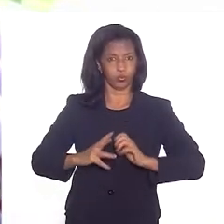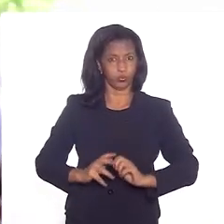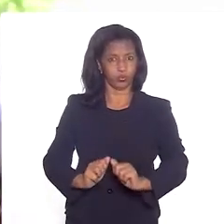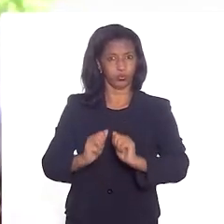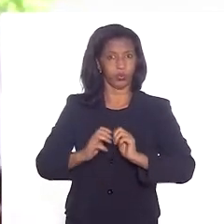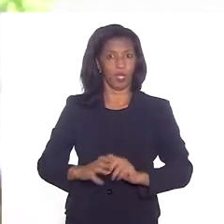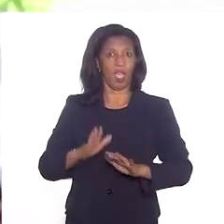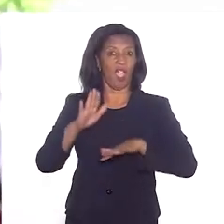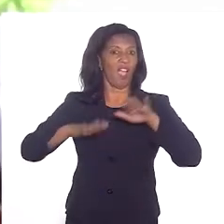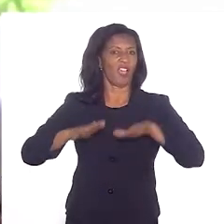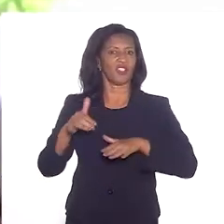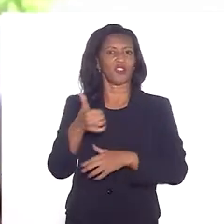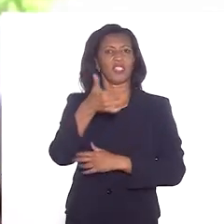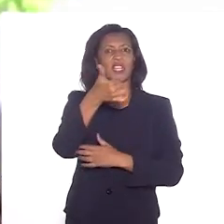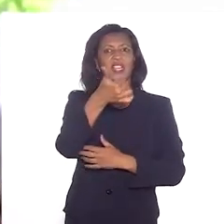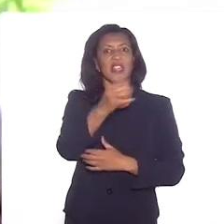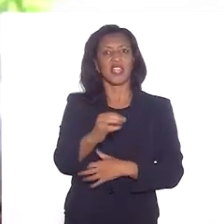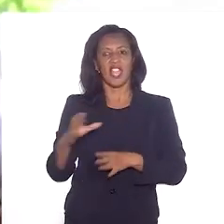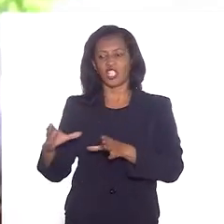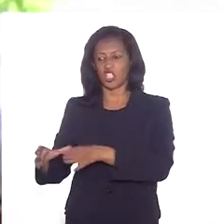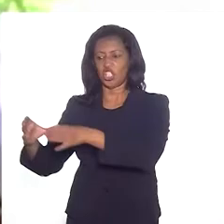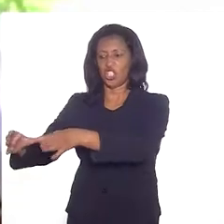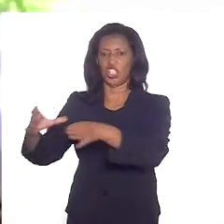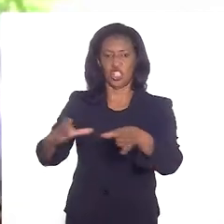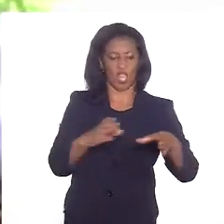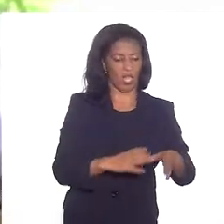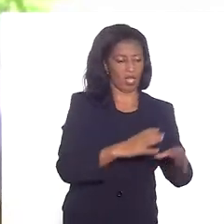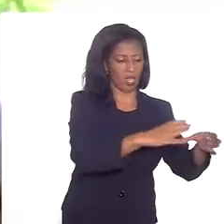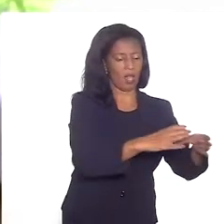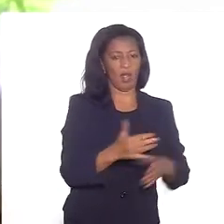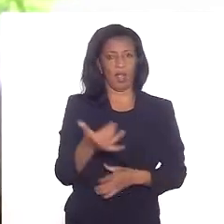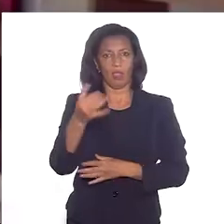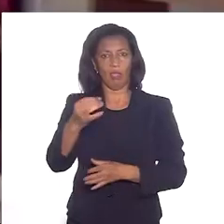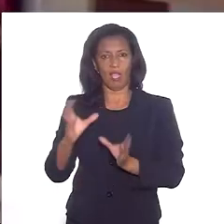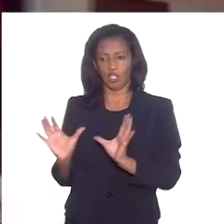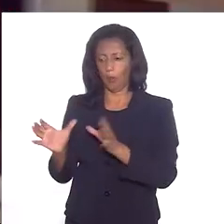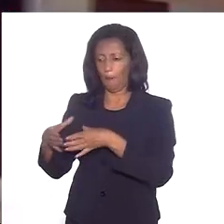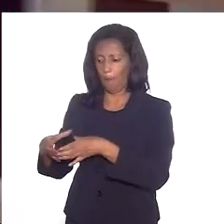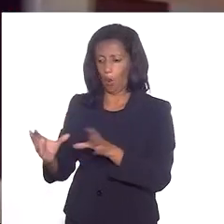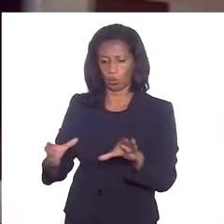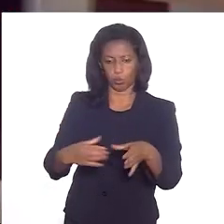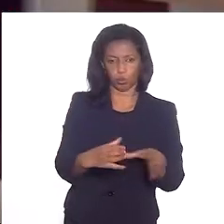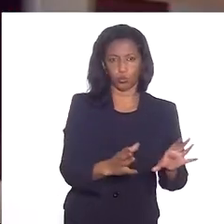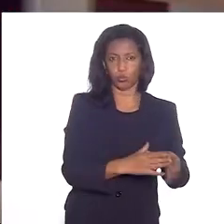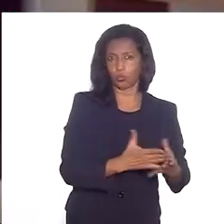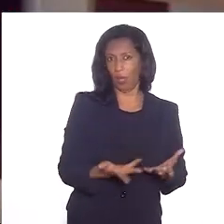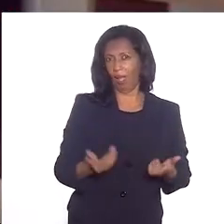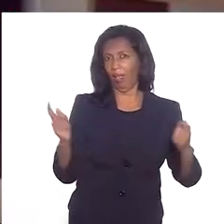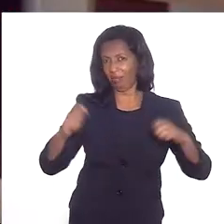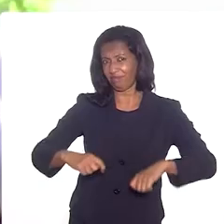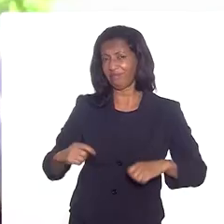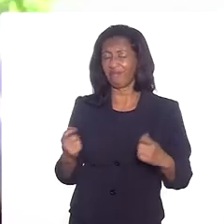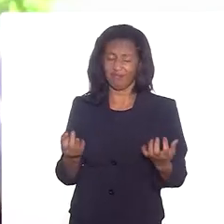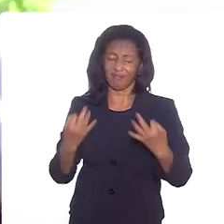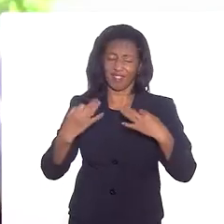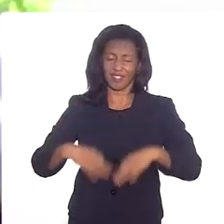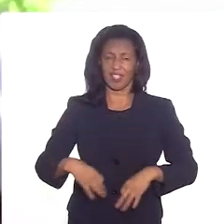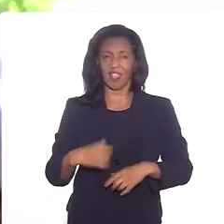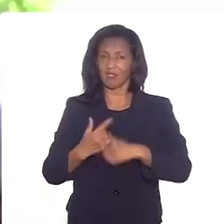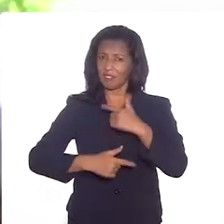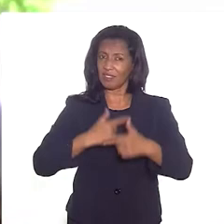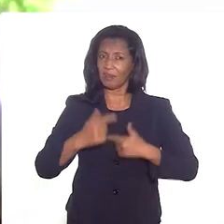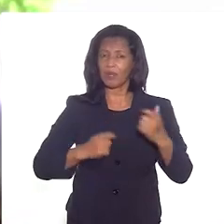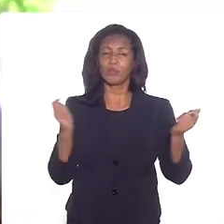10 bowls, 10 tigelas espalhadas, e sempre ali fazendo de forma individual. Tá certo, é um pouquinho